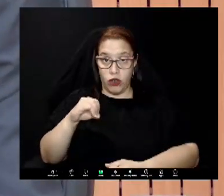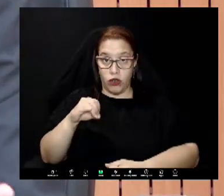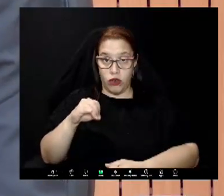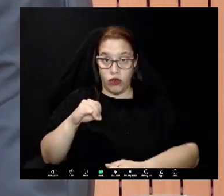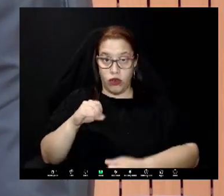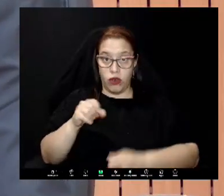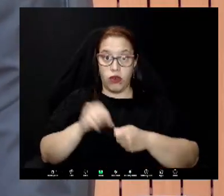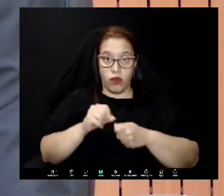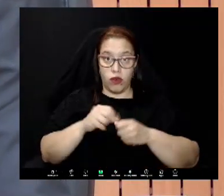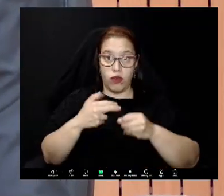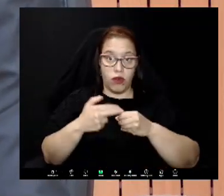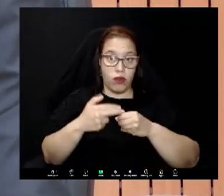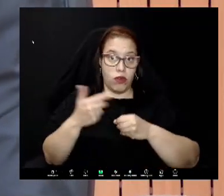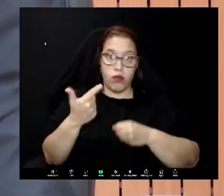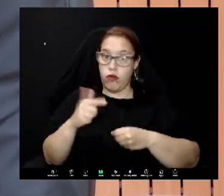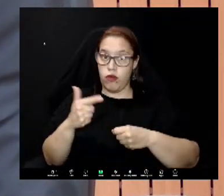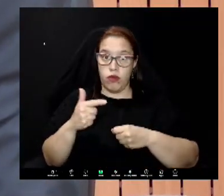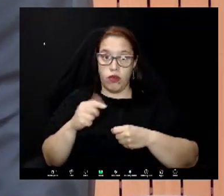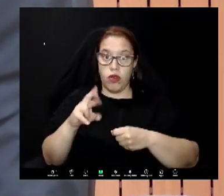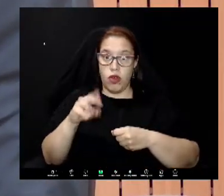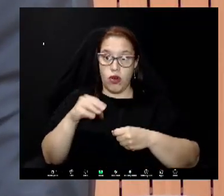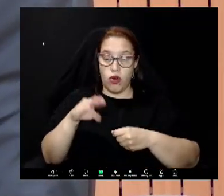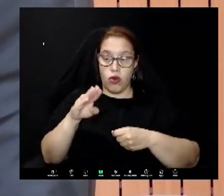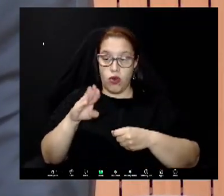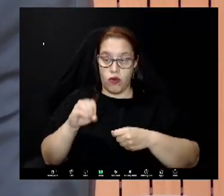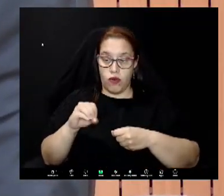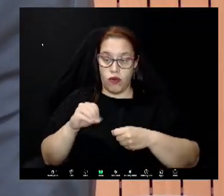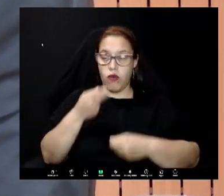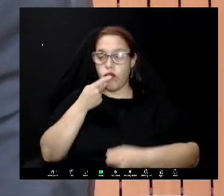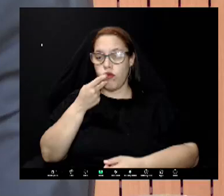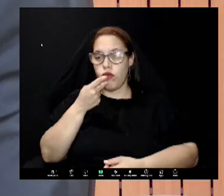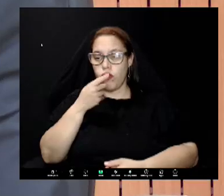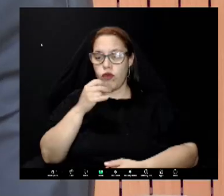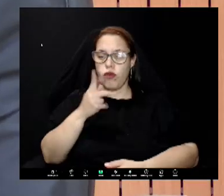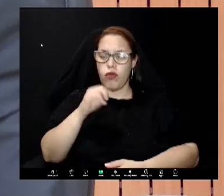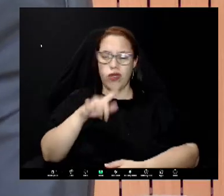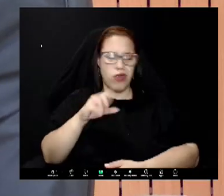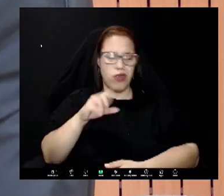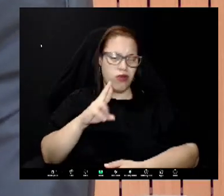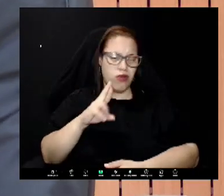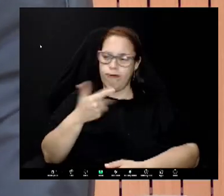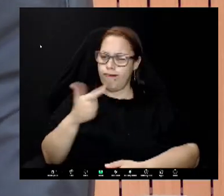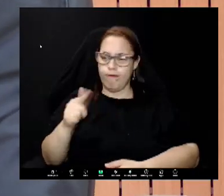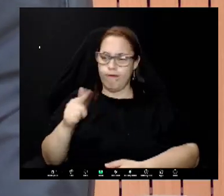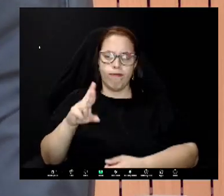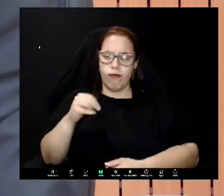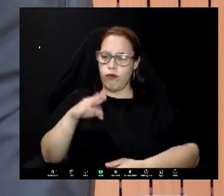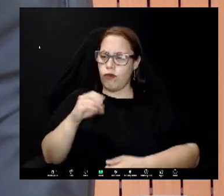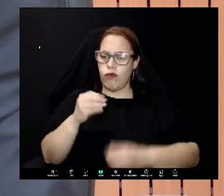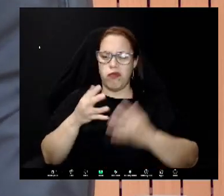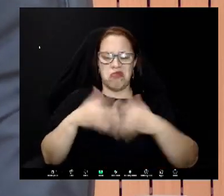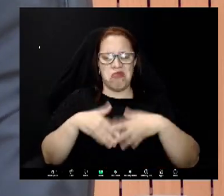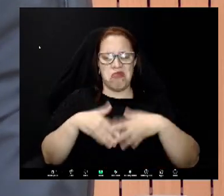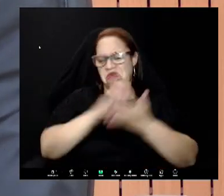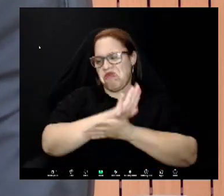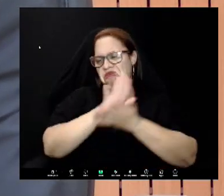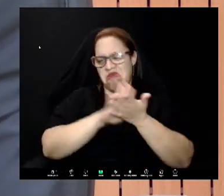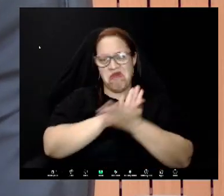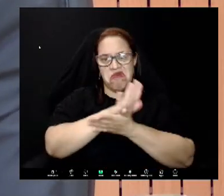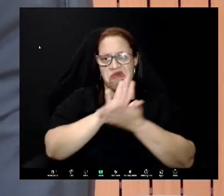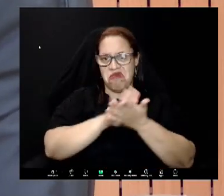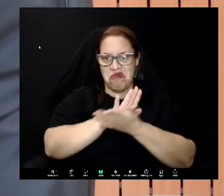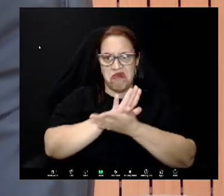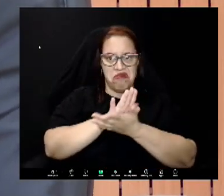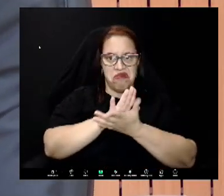sem precisar ter o robô. Então, eu diria, Igor, respondendo a sua pergunta, que não ter o robô não atrapalha em nada a cirurgia para câncer